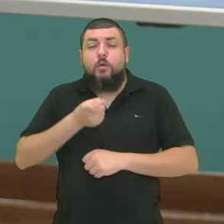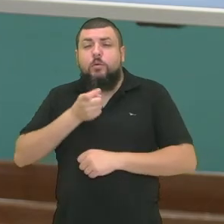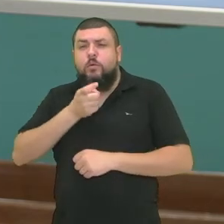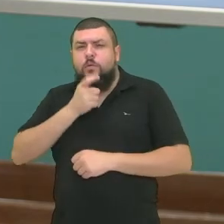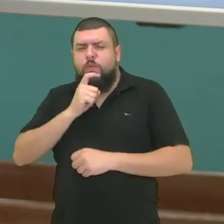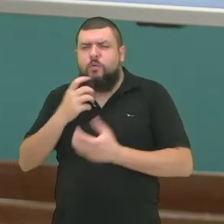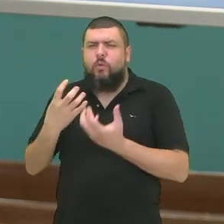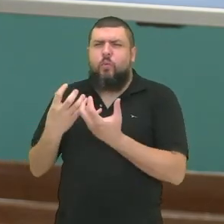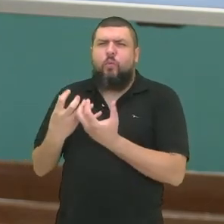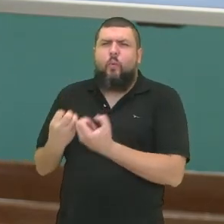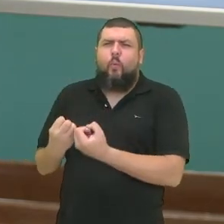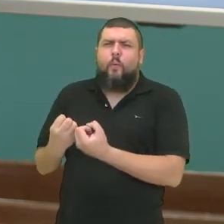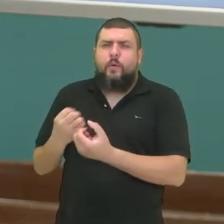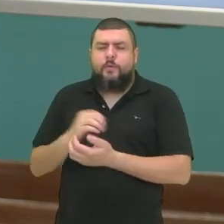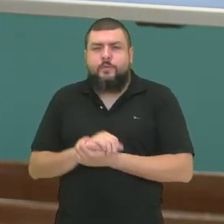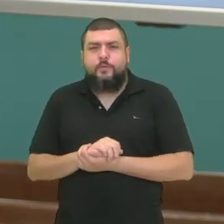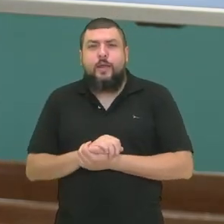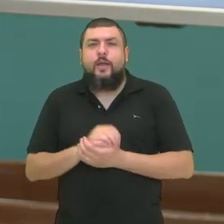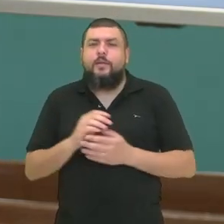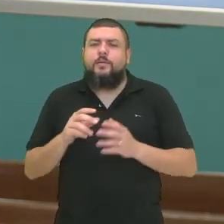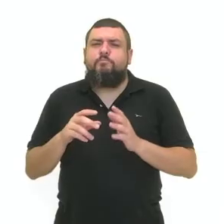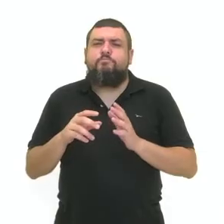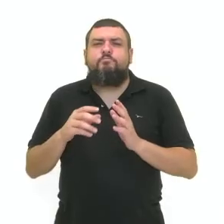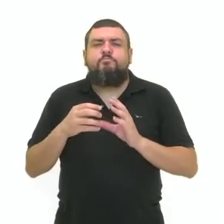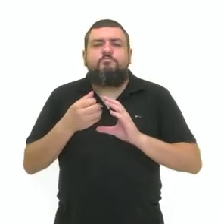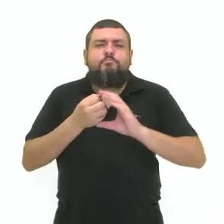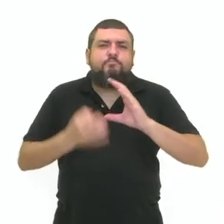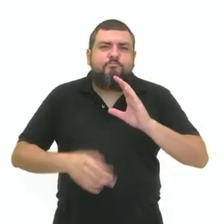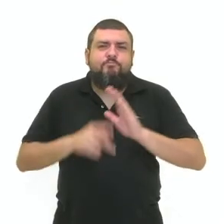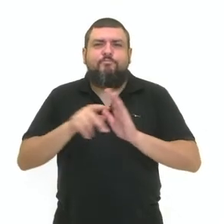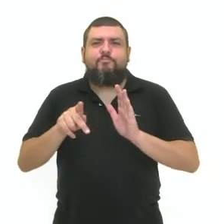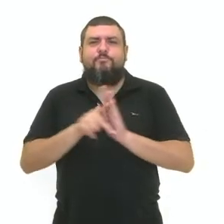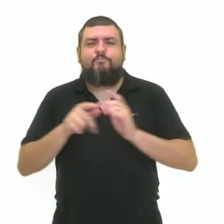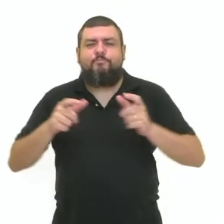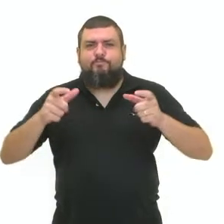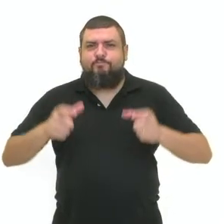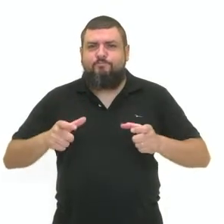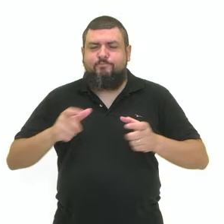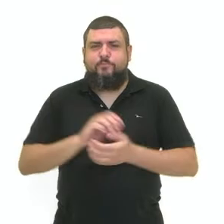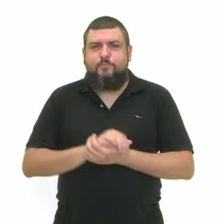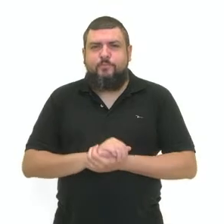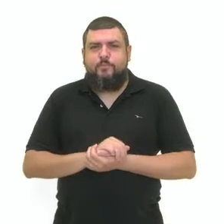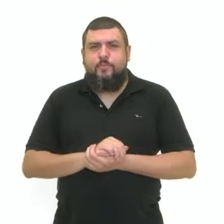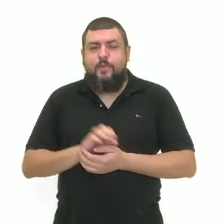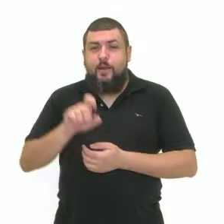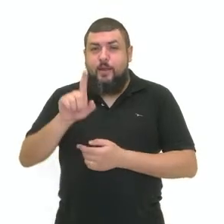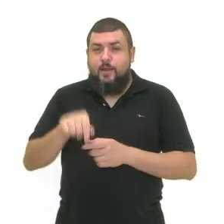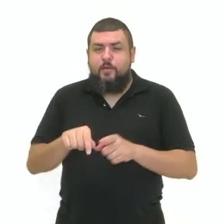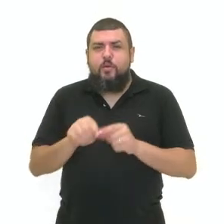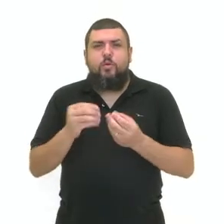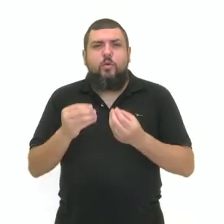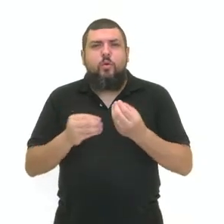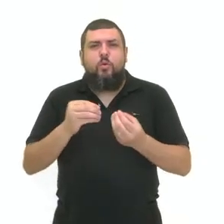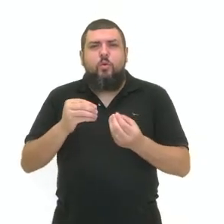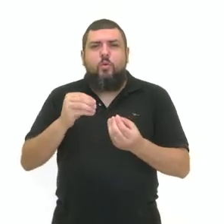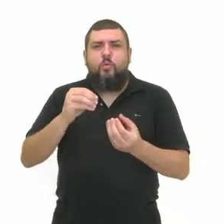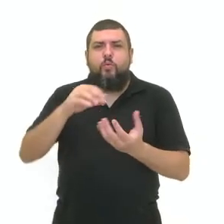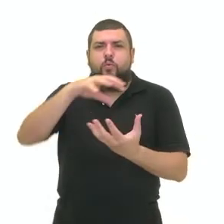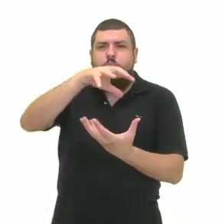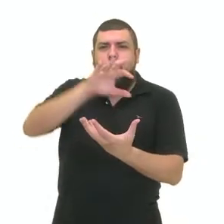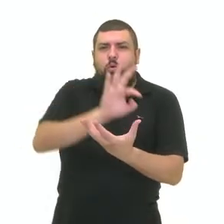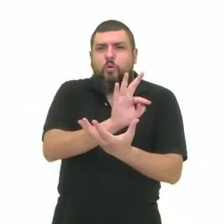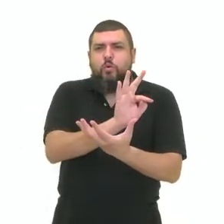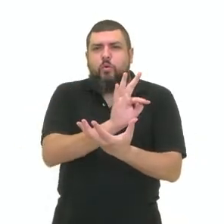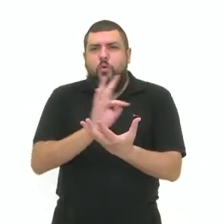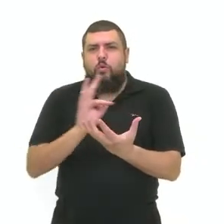às condições que tem, né, nessa região. Então as savanas aparecem em áreas de clima tropical também, então portanto é quente de modo